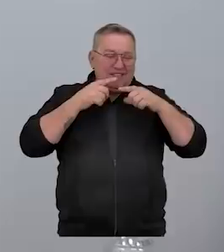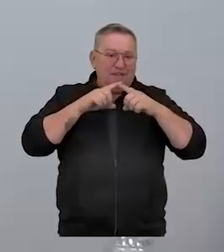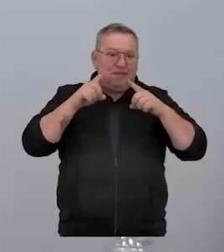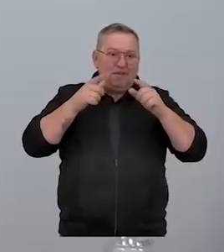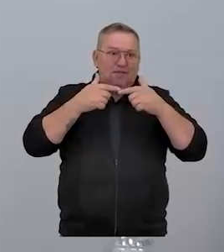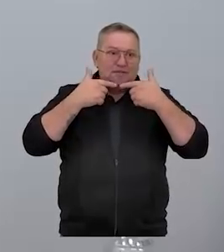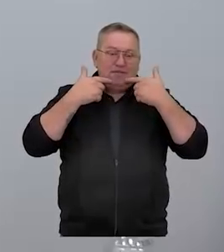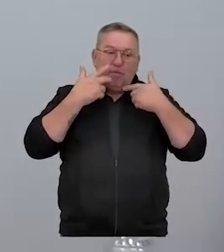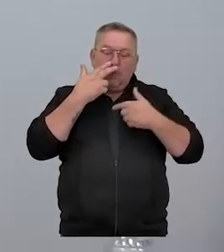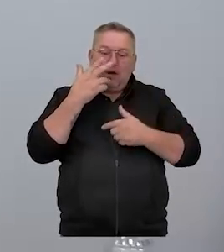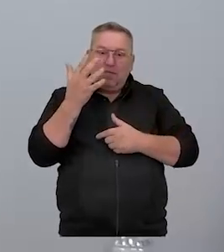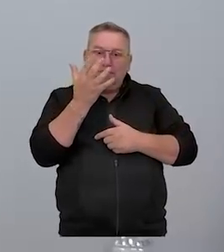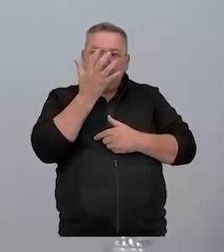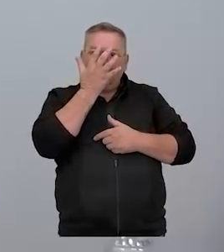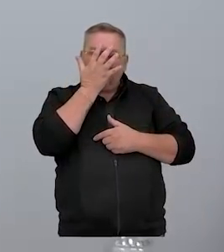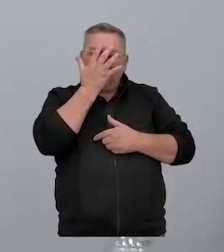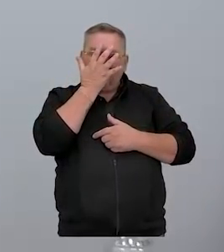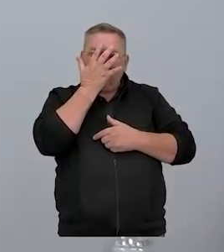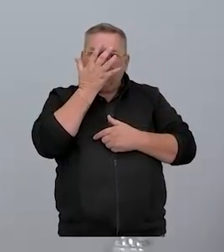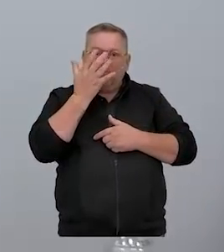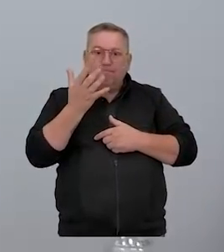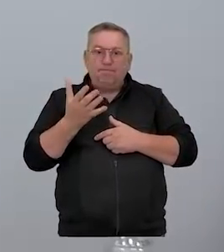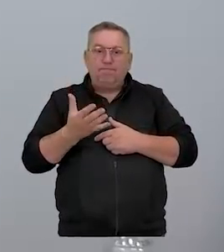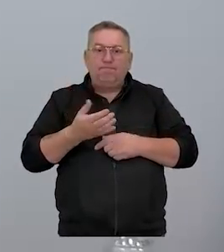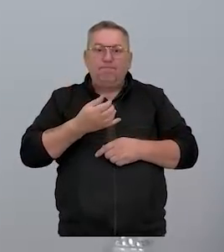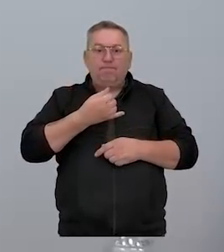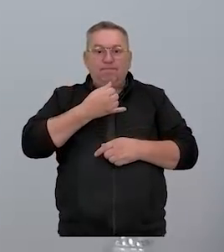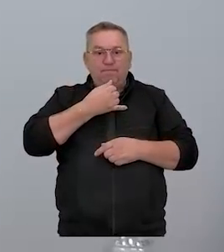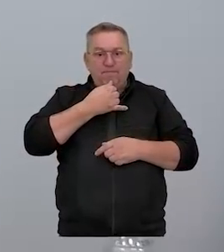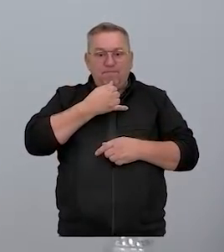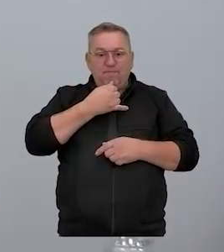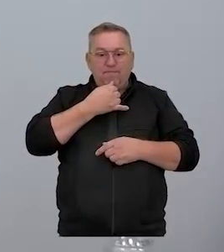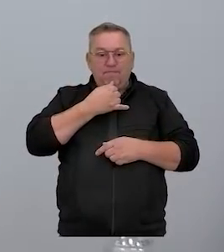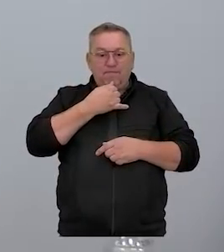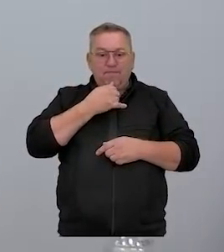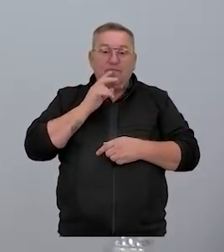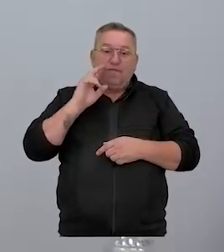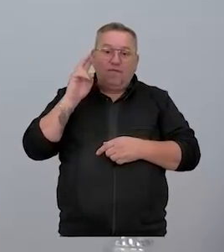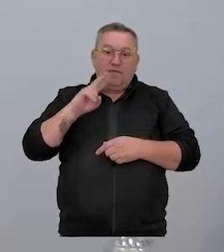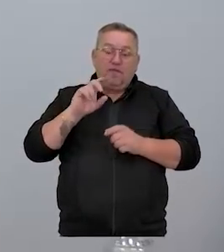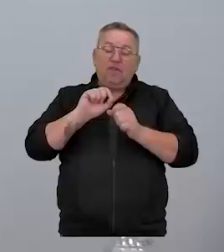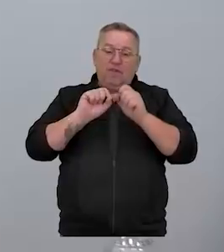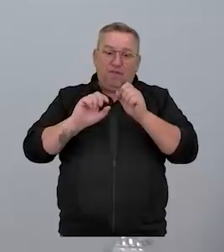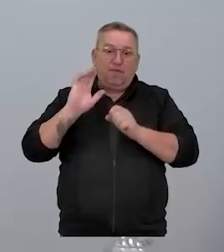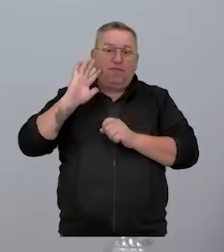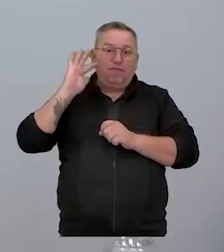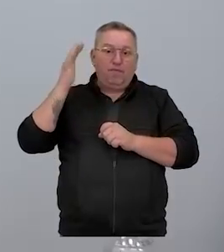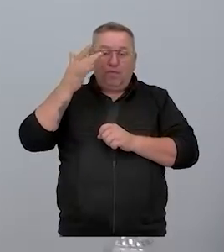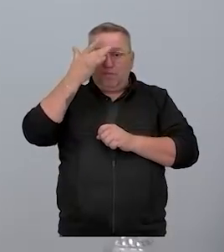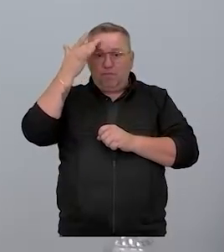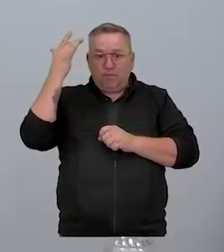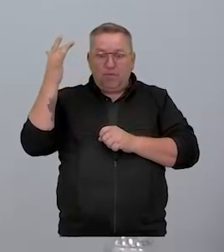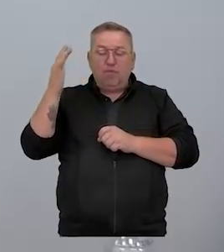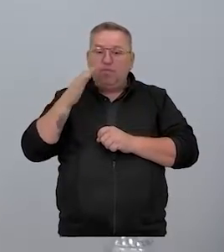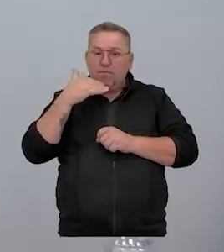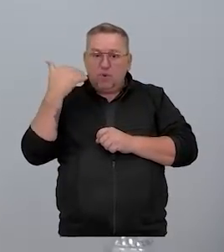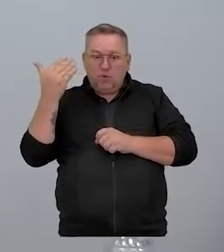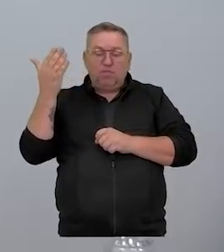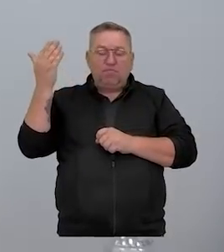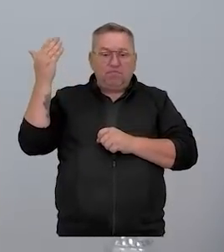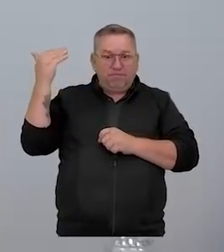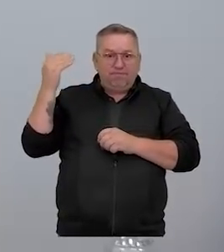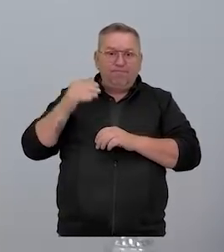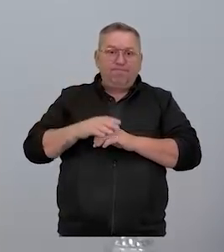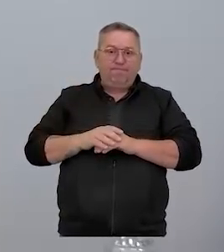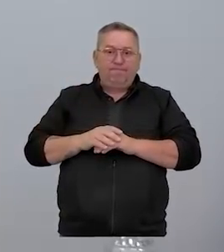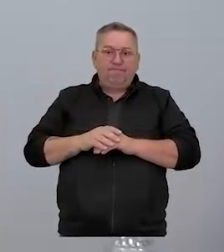sorriso mascarado para se sentir aceito. E infelizmente, às vezes, isso termina em uma tragédia, ok? Então, nessa